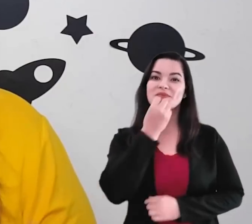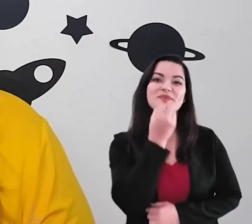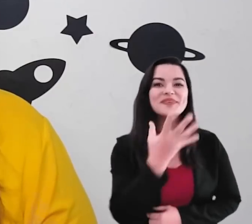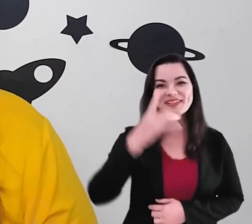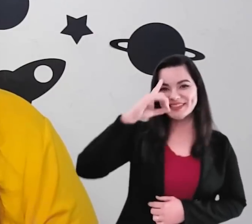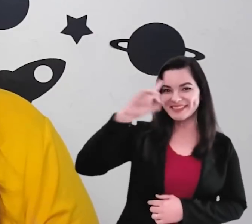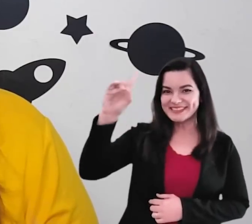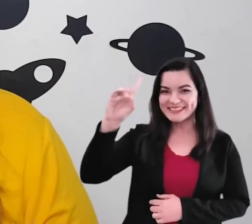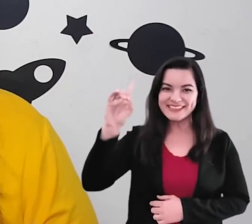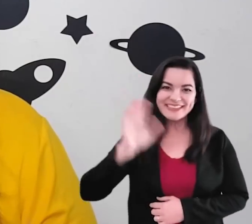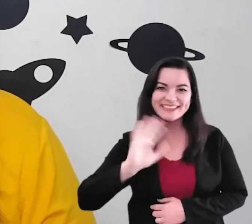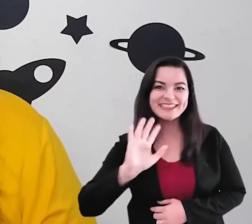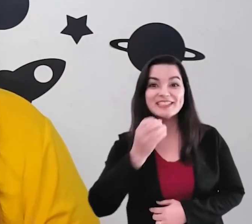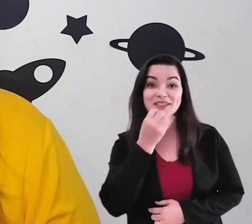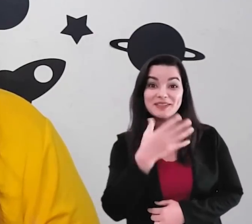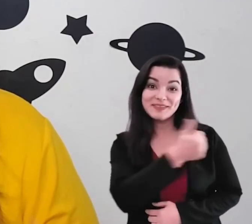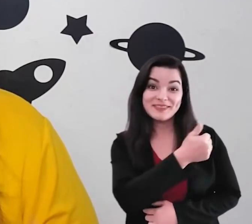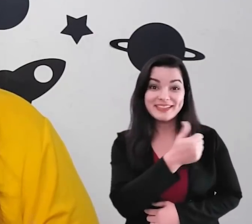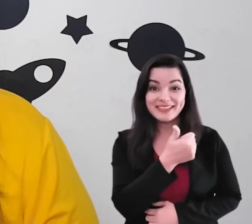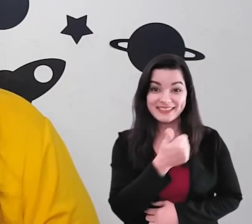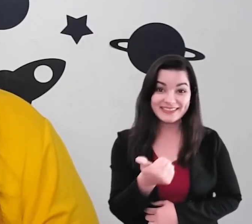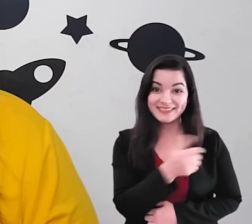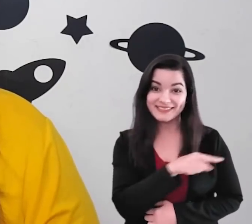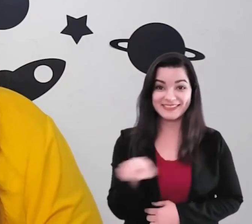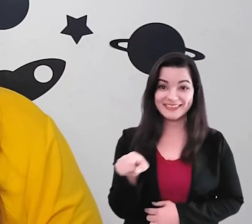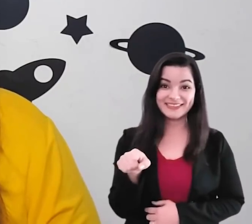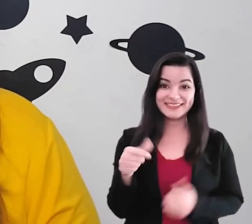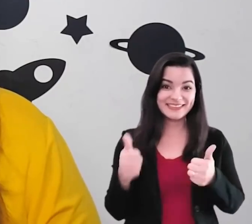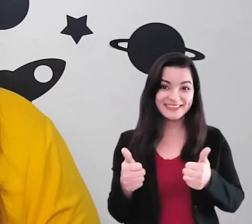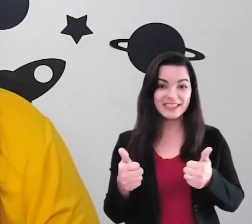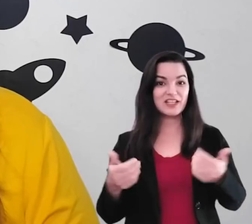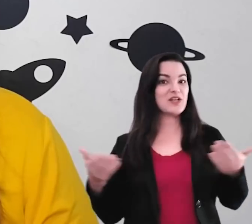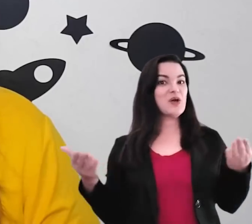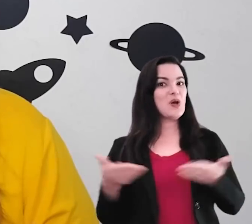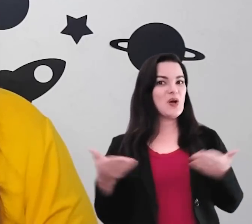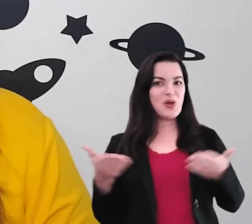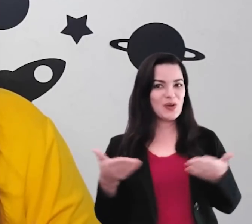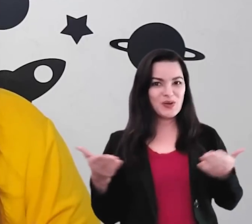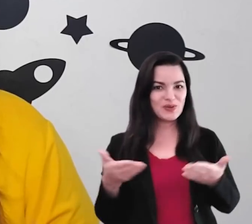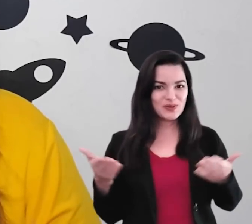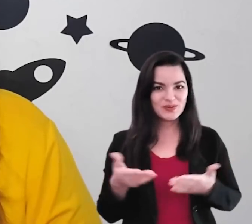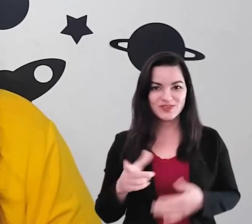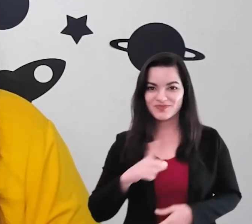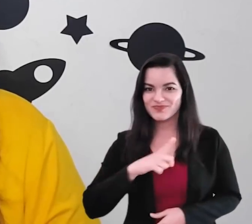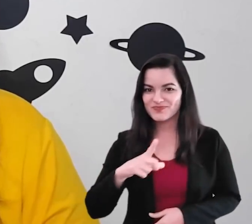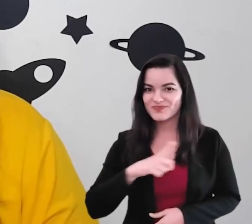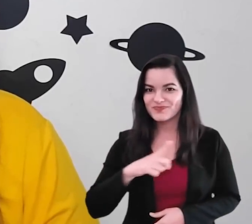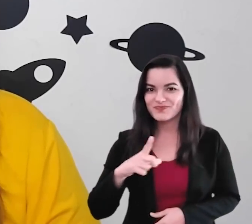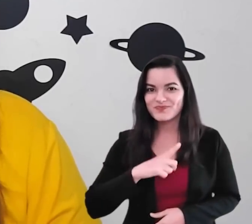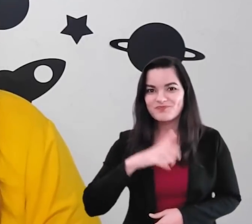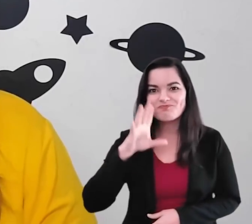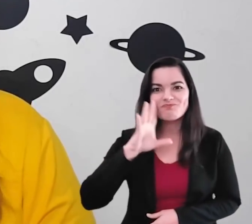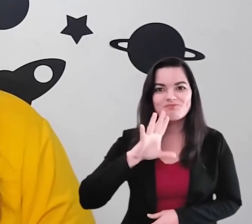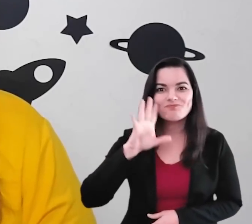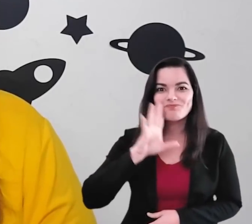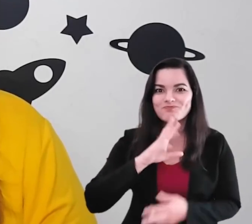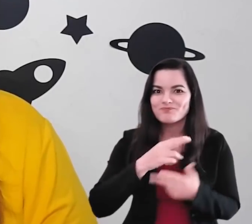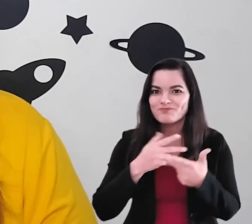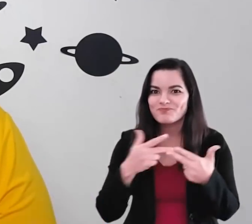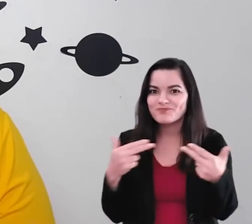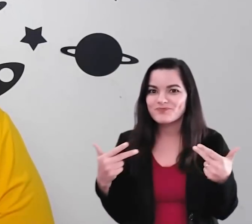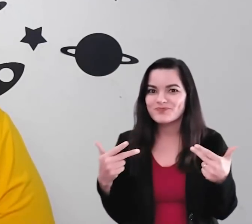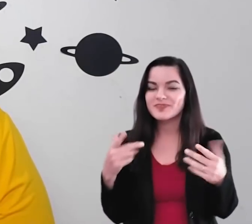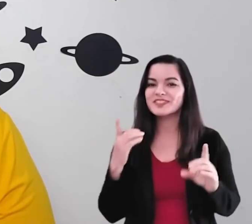Bom dia! Tudo bem com vocês? Hoje eu tenho algo muito legal no nosso